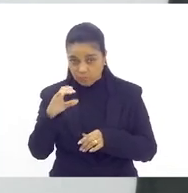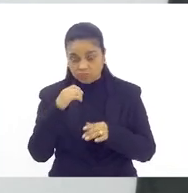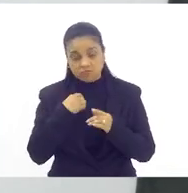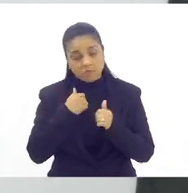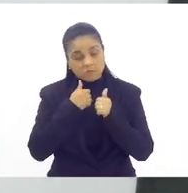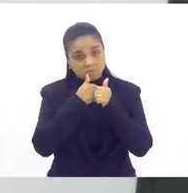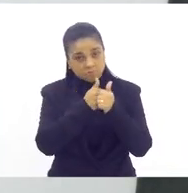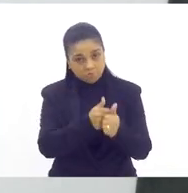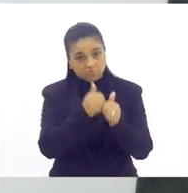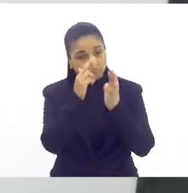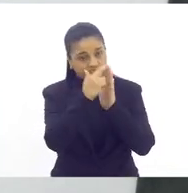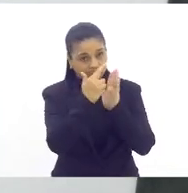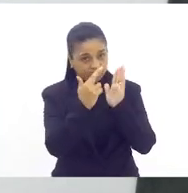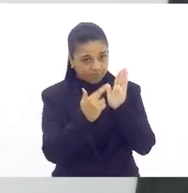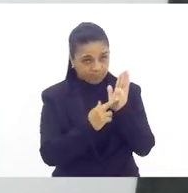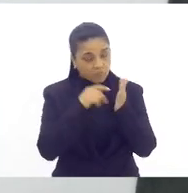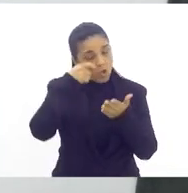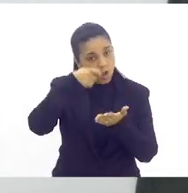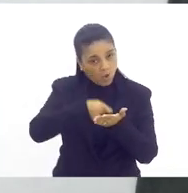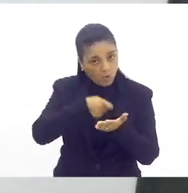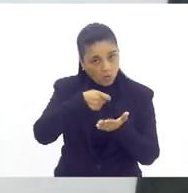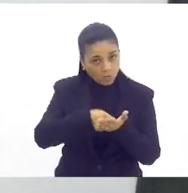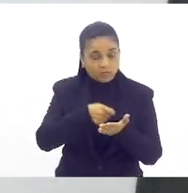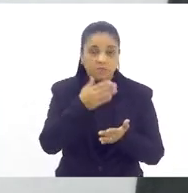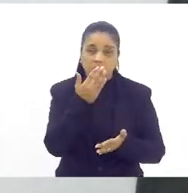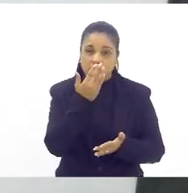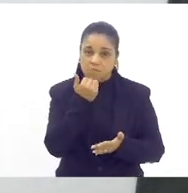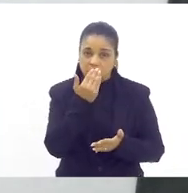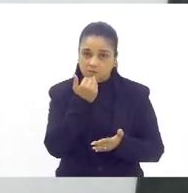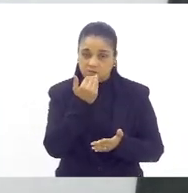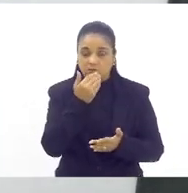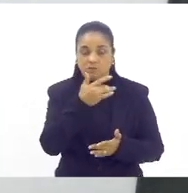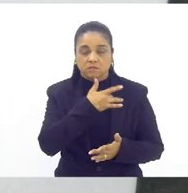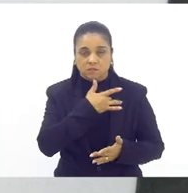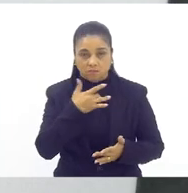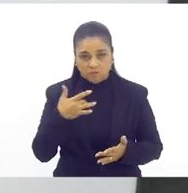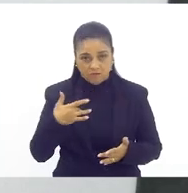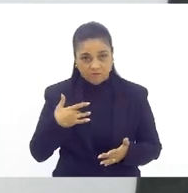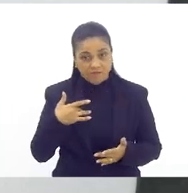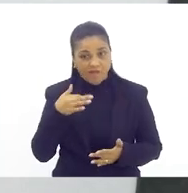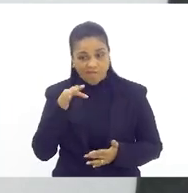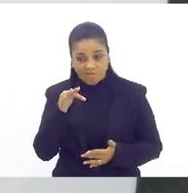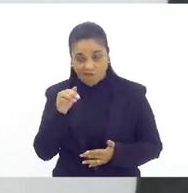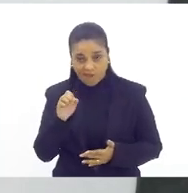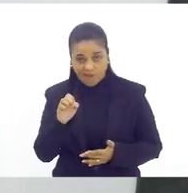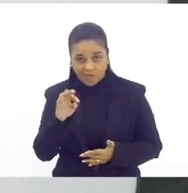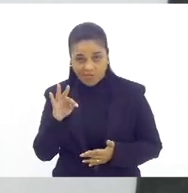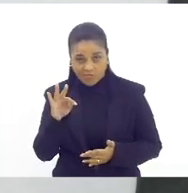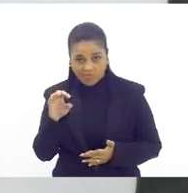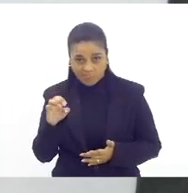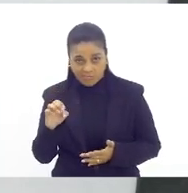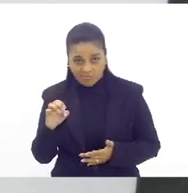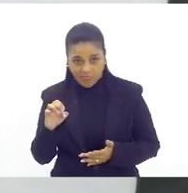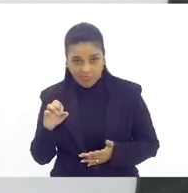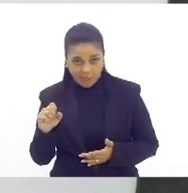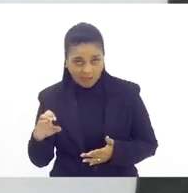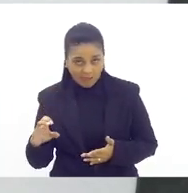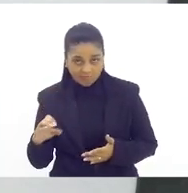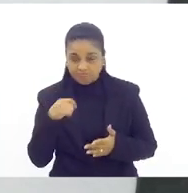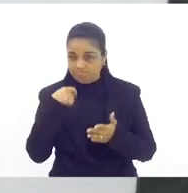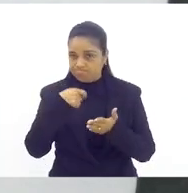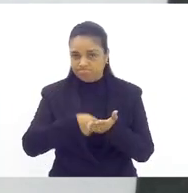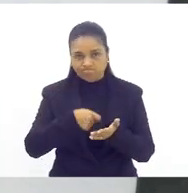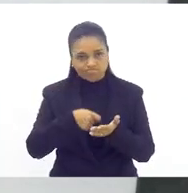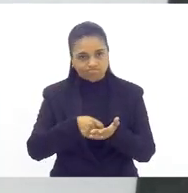a maior parte das diretrizes da alimentação saudável mas a Faetec não cumpre só com essa nova legislação que foi aprovada a gente passou